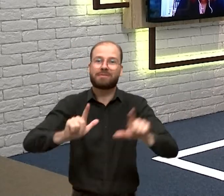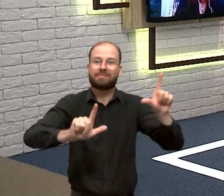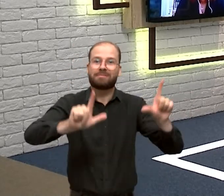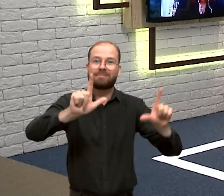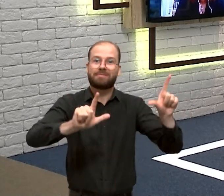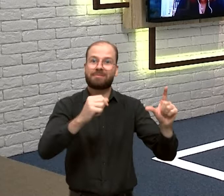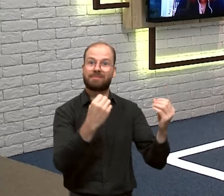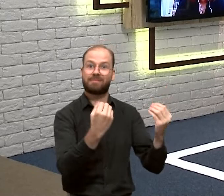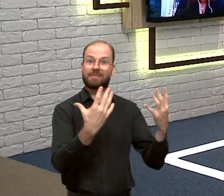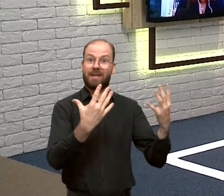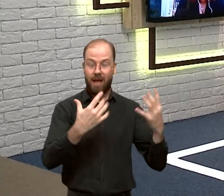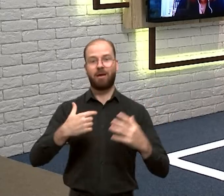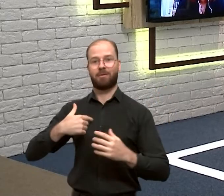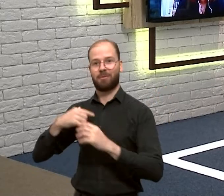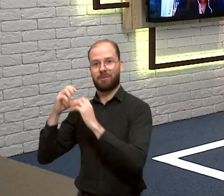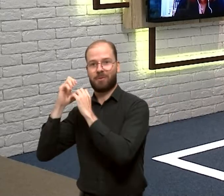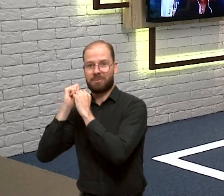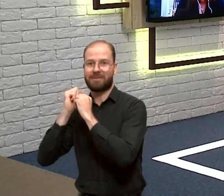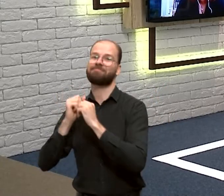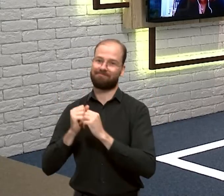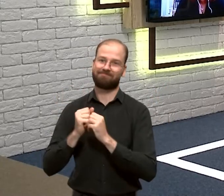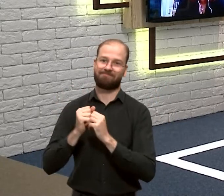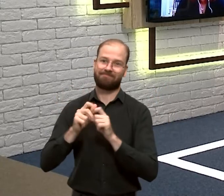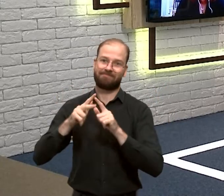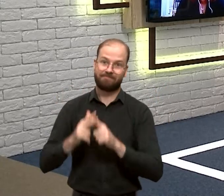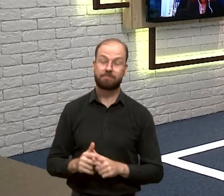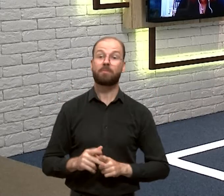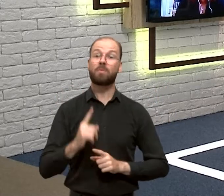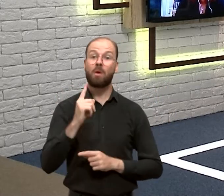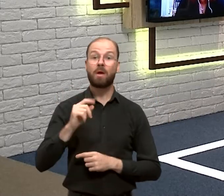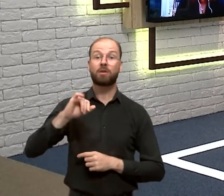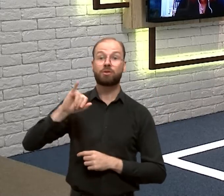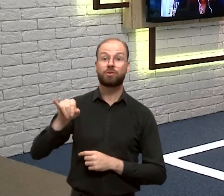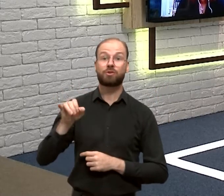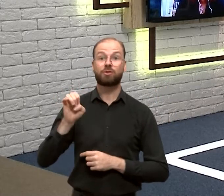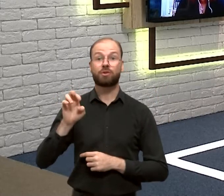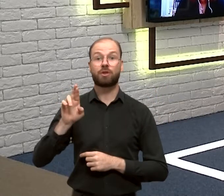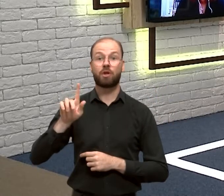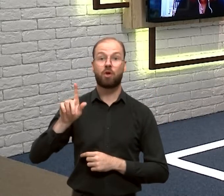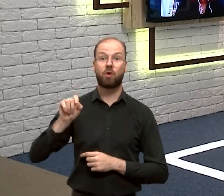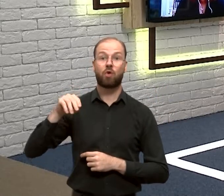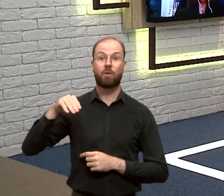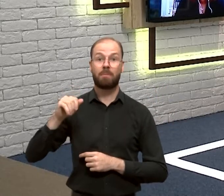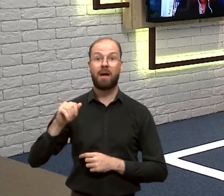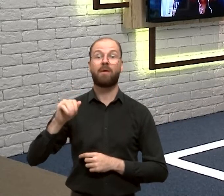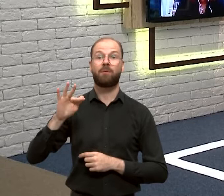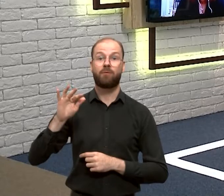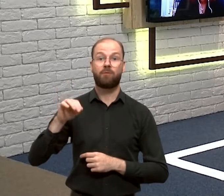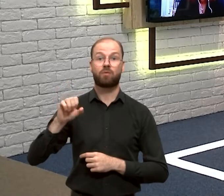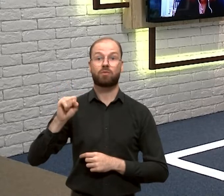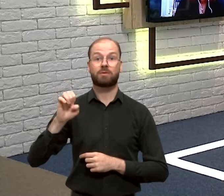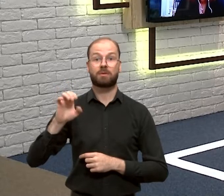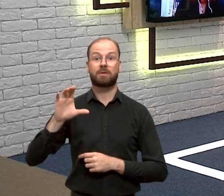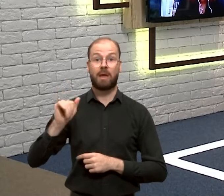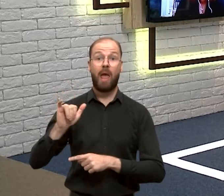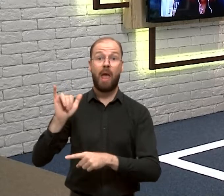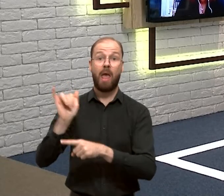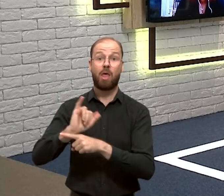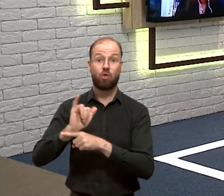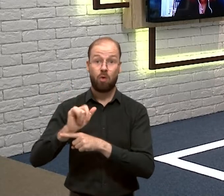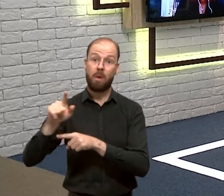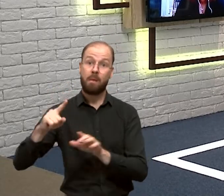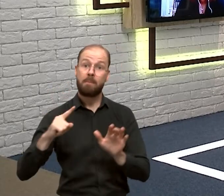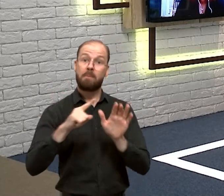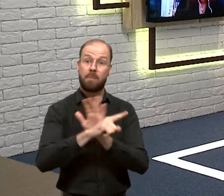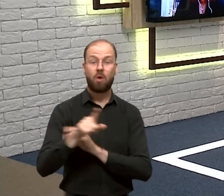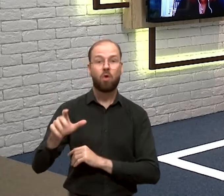uma pergunta aqui que veio do YouTube, da Sherloma Fonseca. Ela diz que o filho dela tem 2 anos e acorda mais de 4 vezes durante a